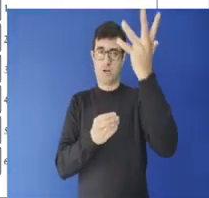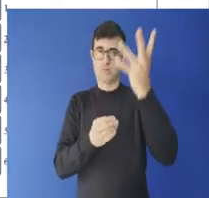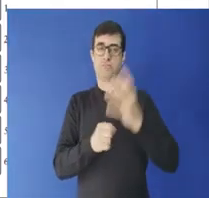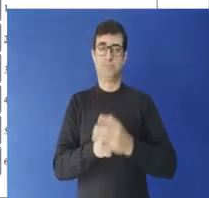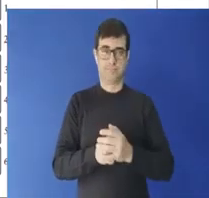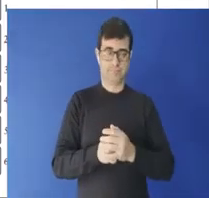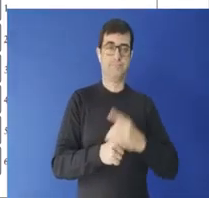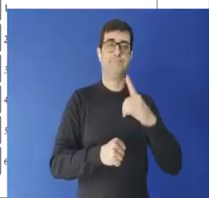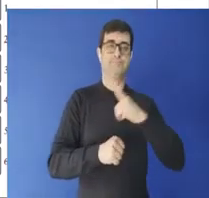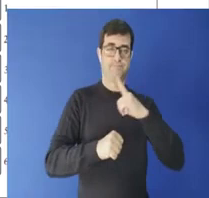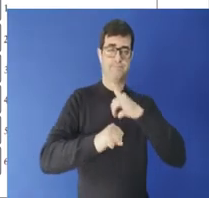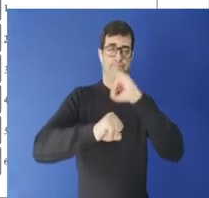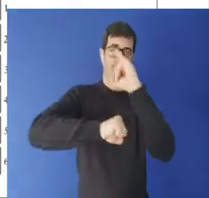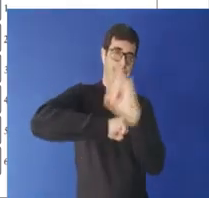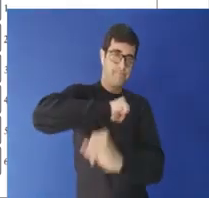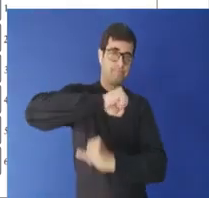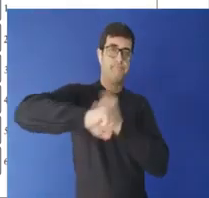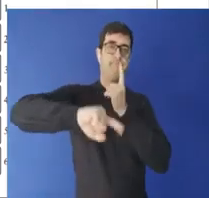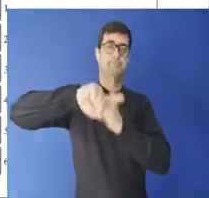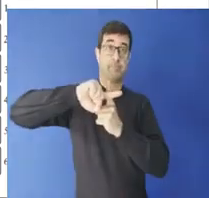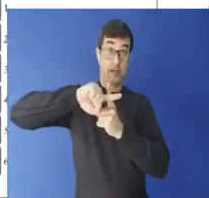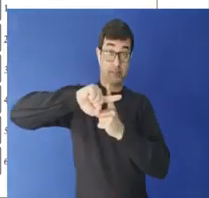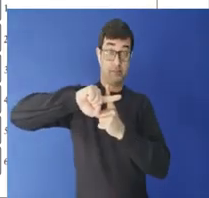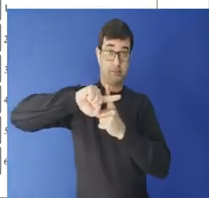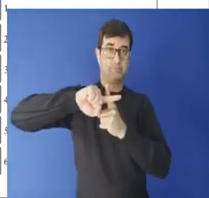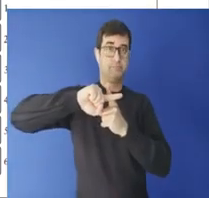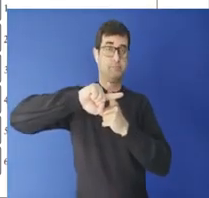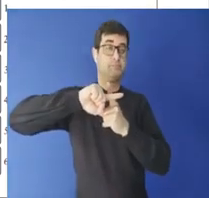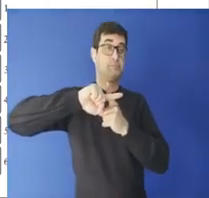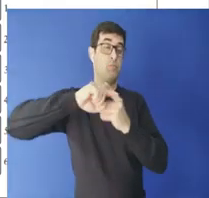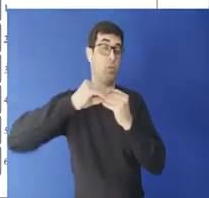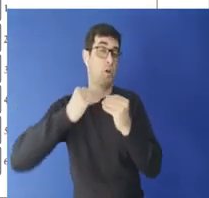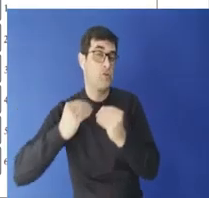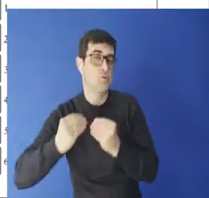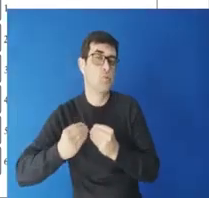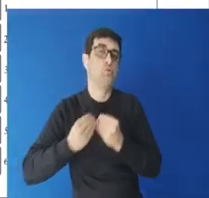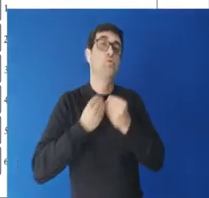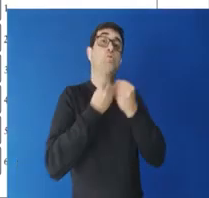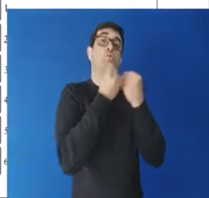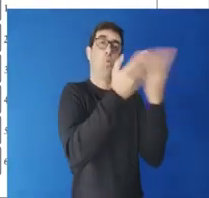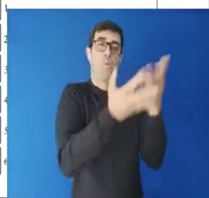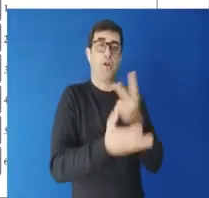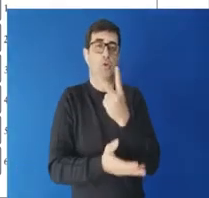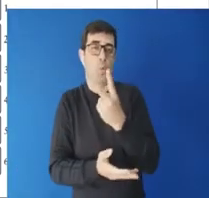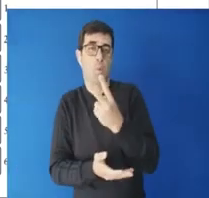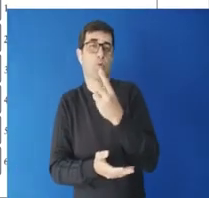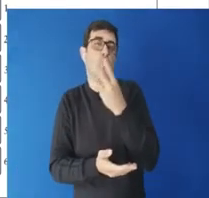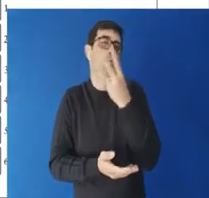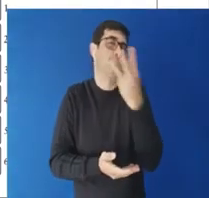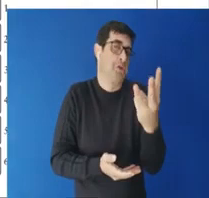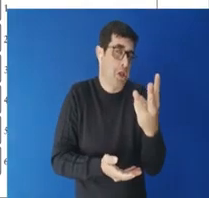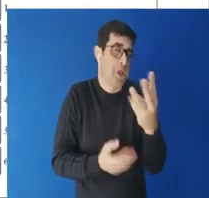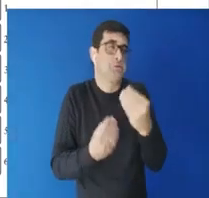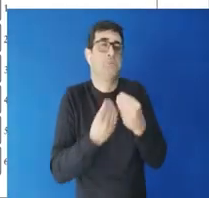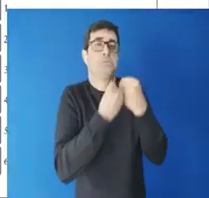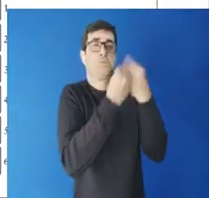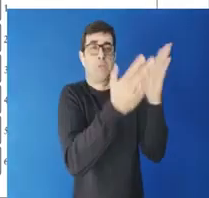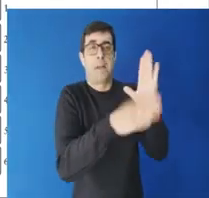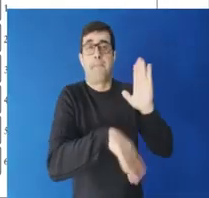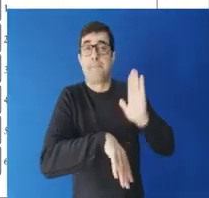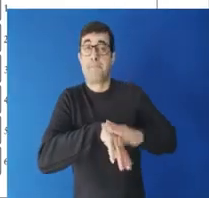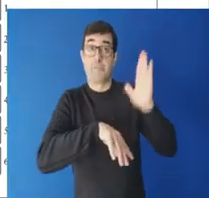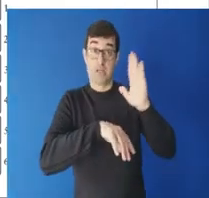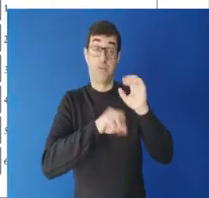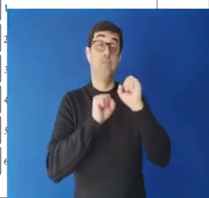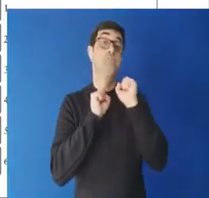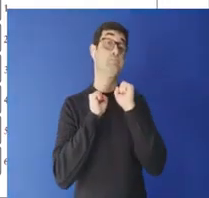que vão doar mais do que apenas 2 ou 3, né, podem ter um número de oxidação, ou